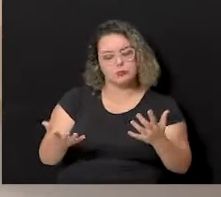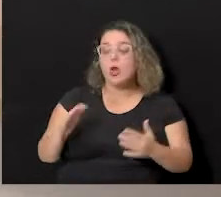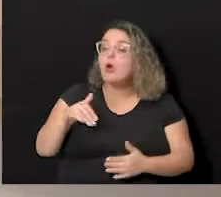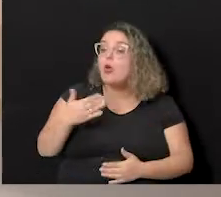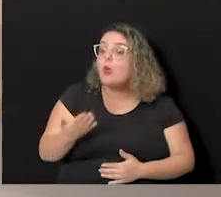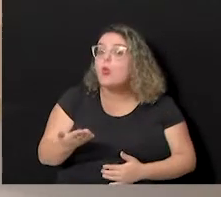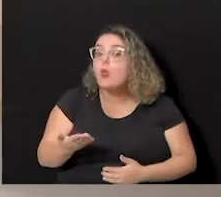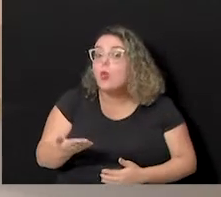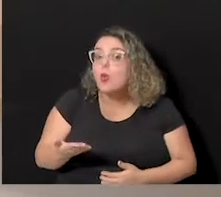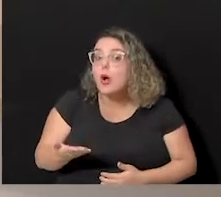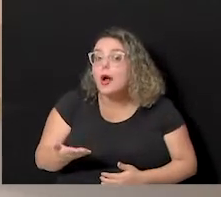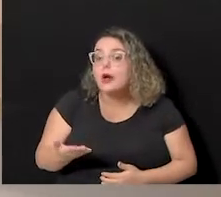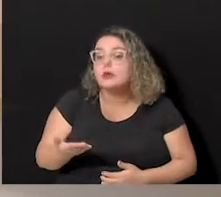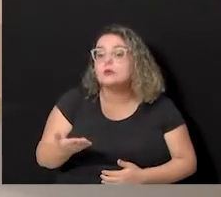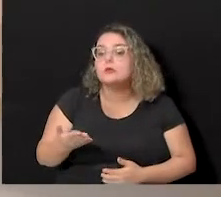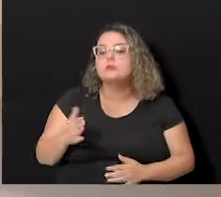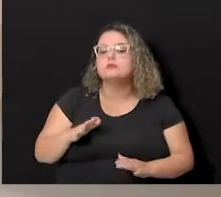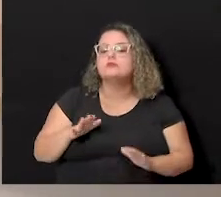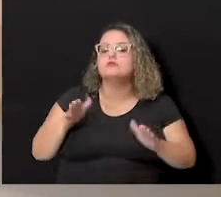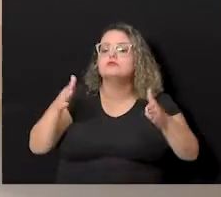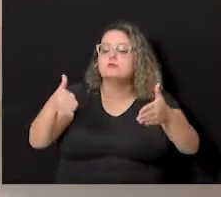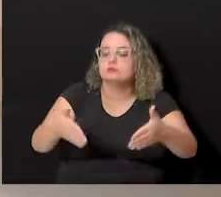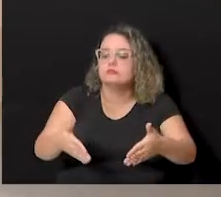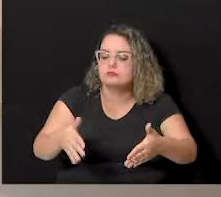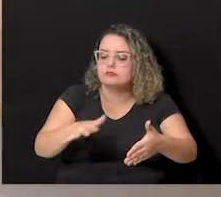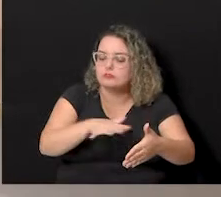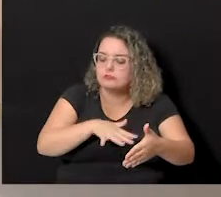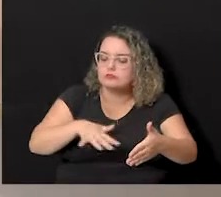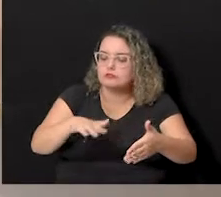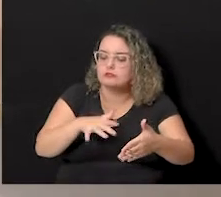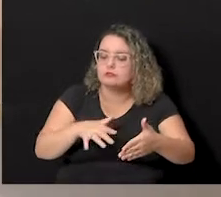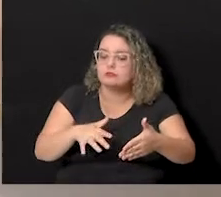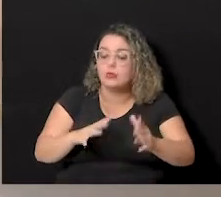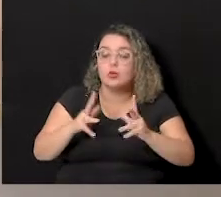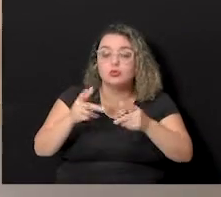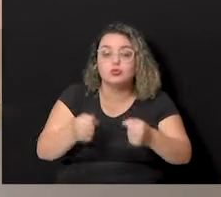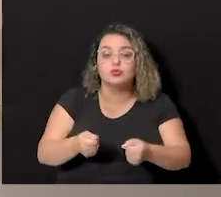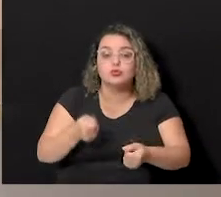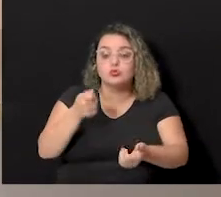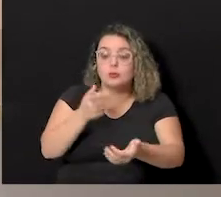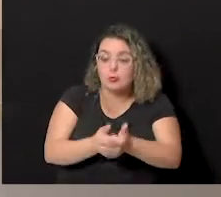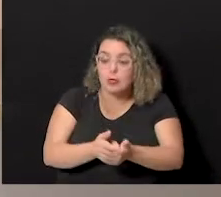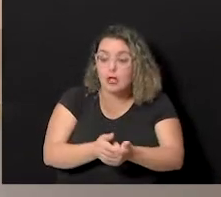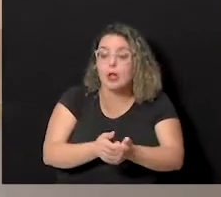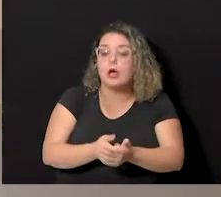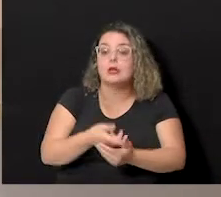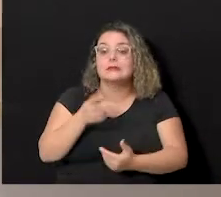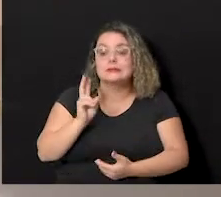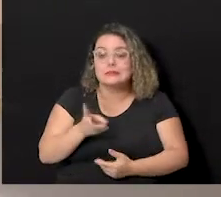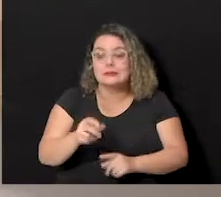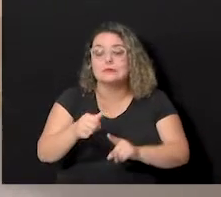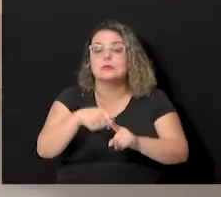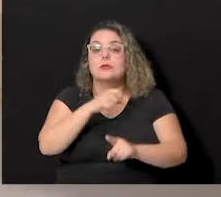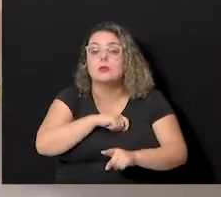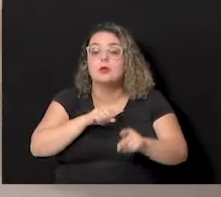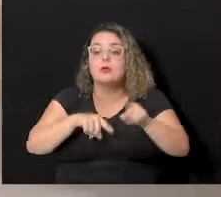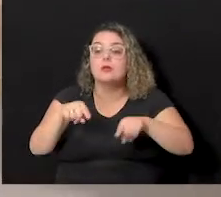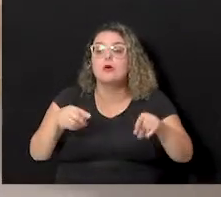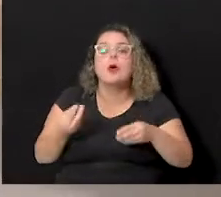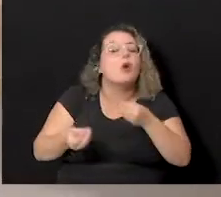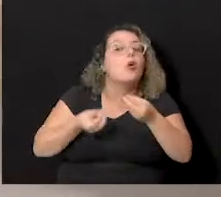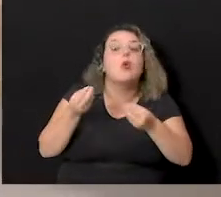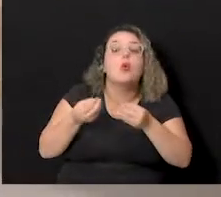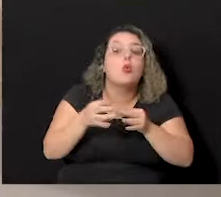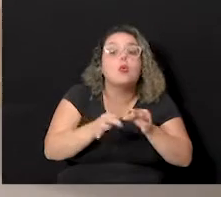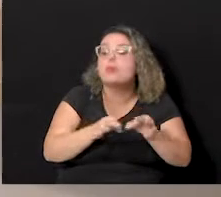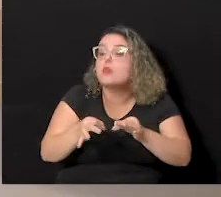Quando a gente vai entrar nesse aspecto, entram aí as contas fixas do mês e as contas variáveis. Como é que